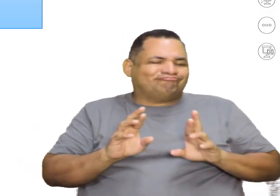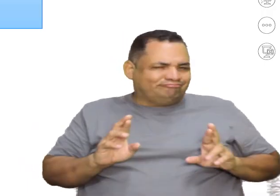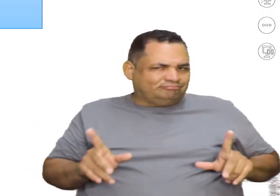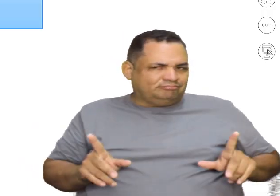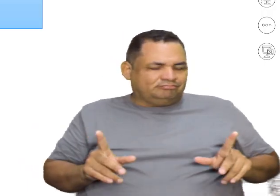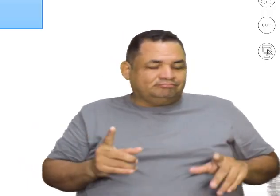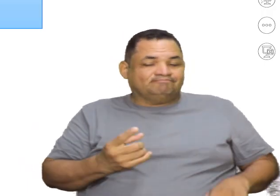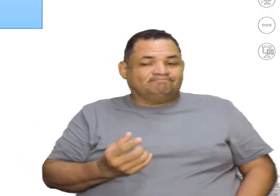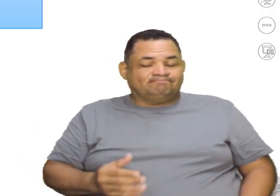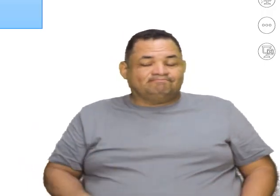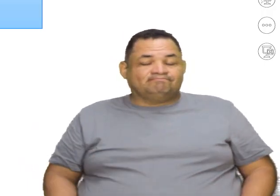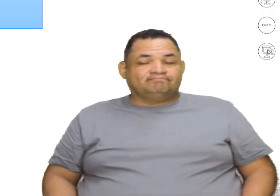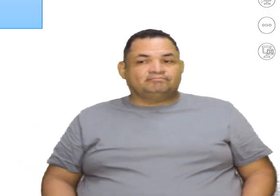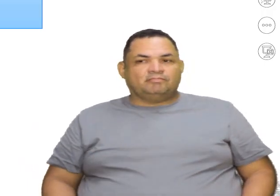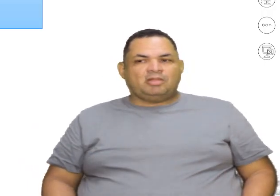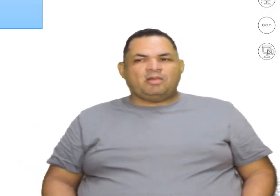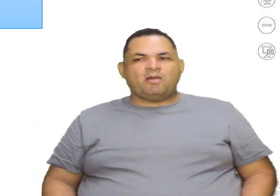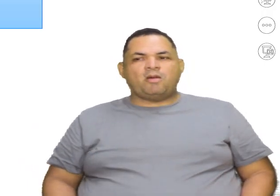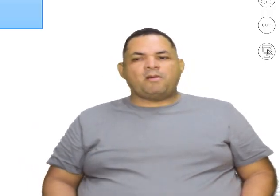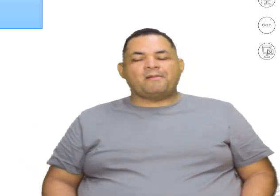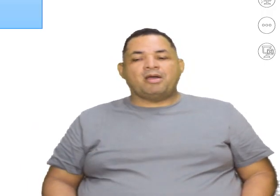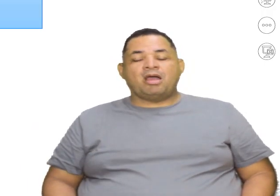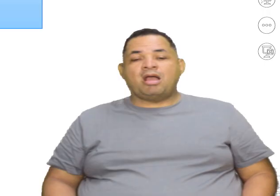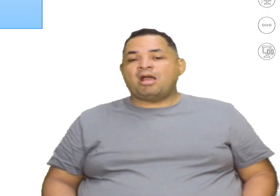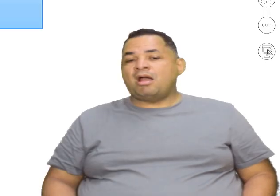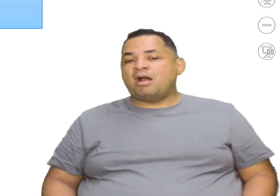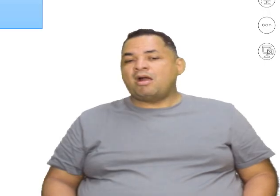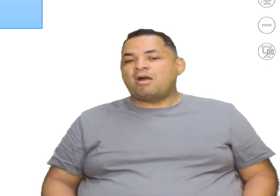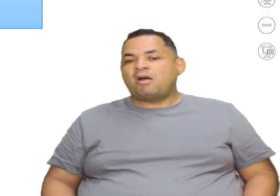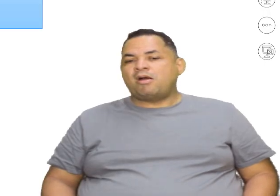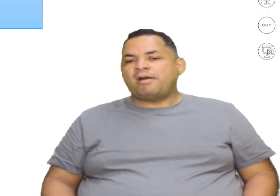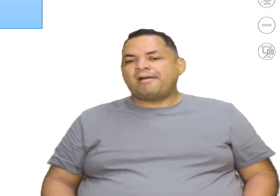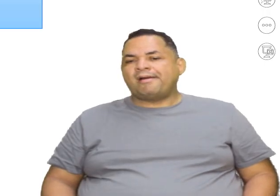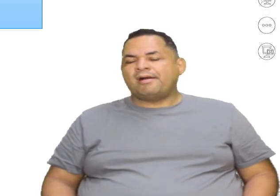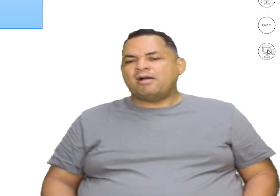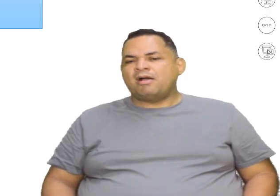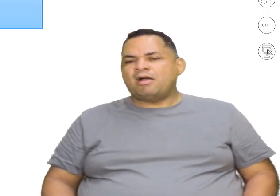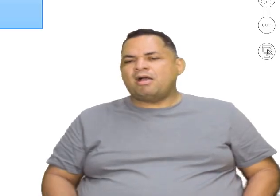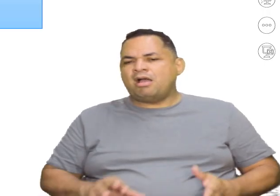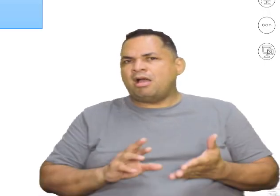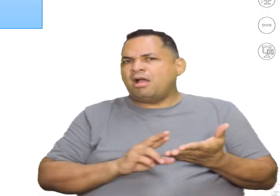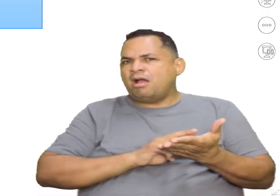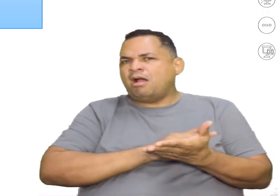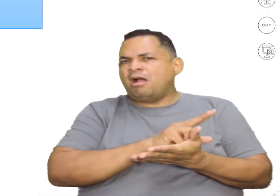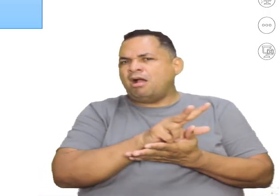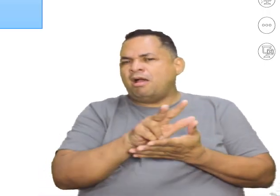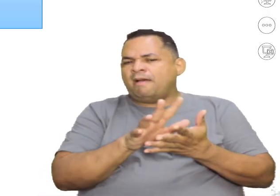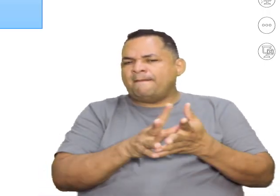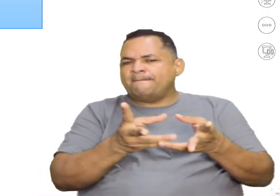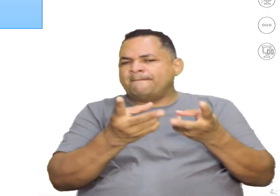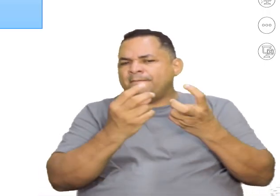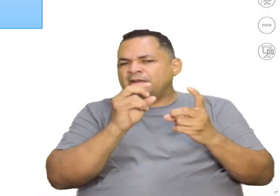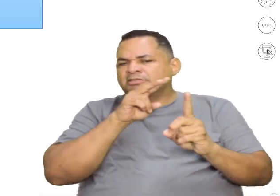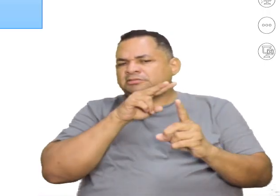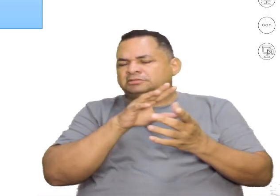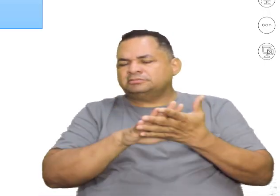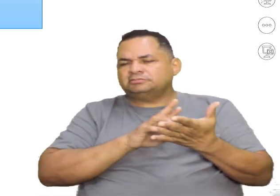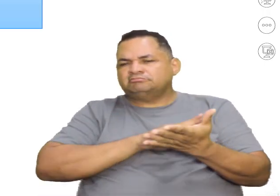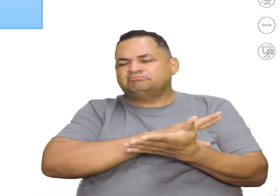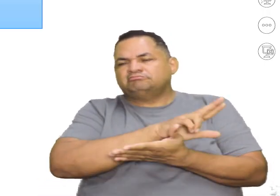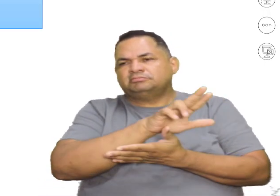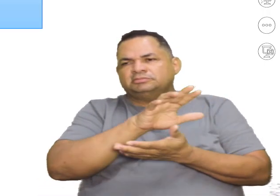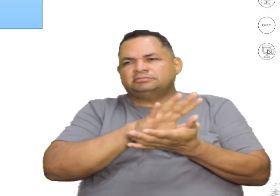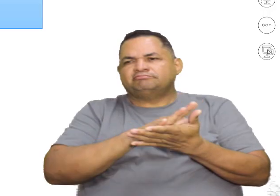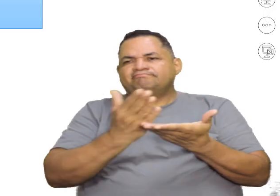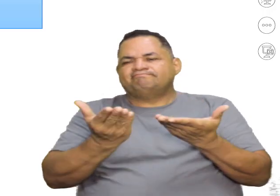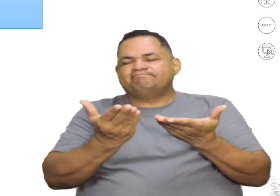né? Então, é esse processo da diversidade cultural, nesse mosaico,